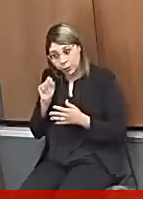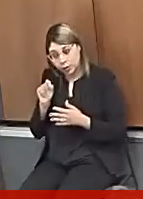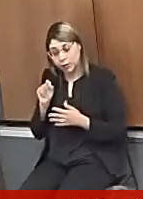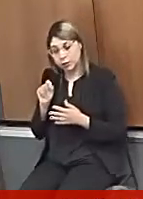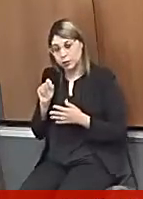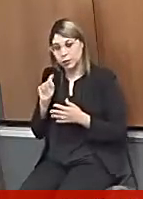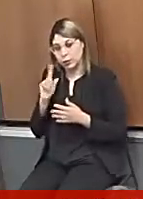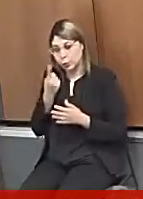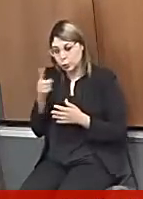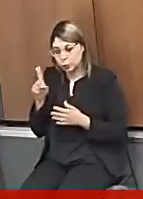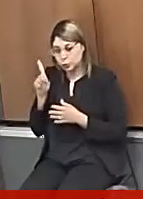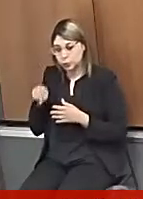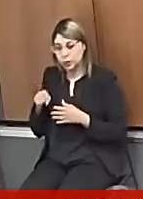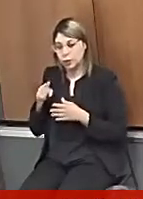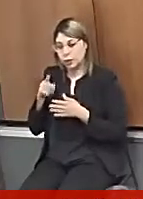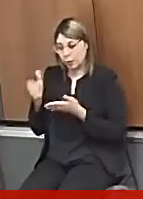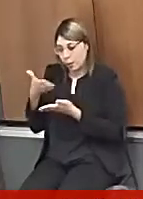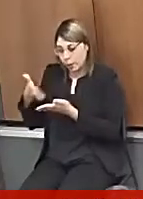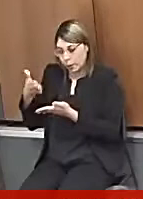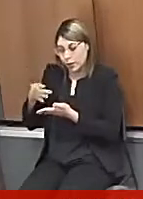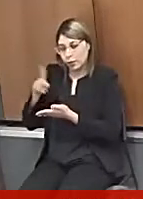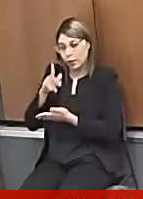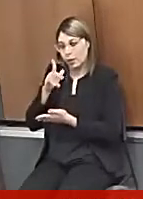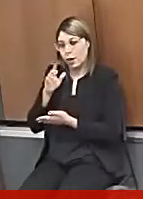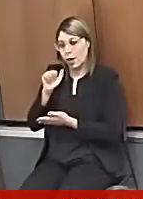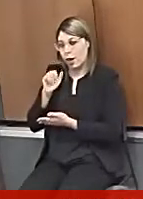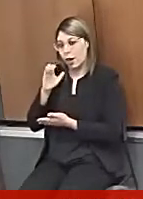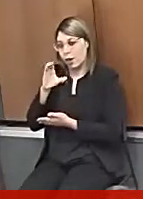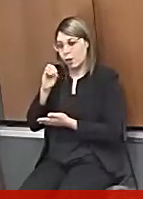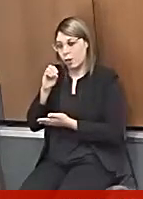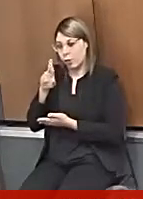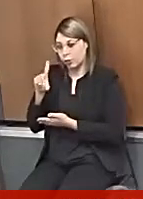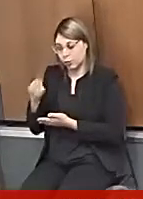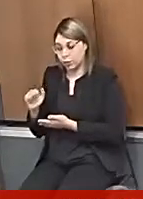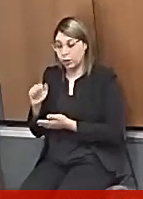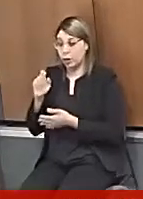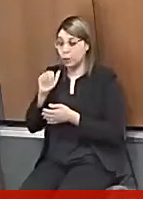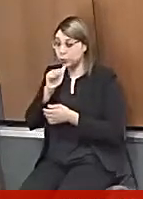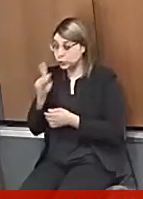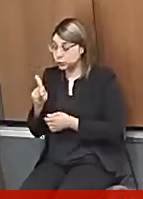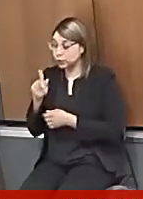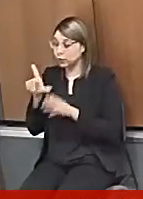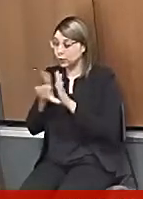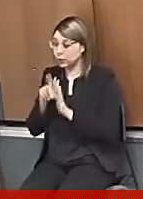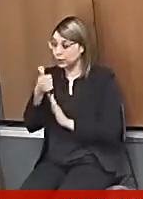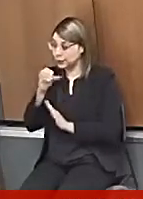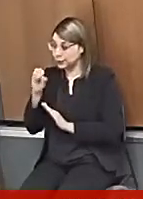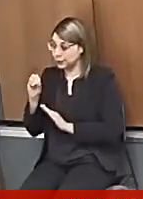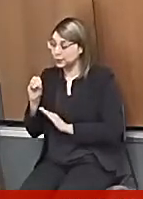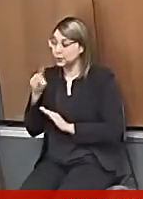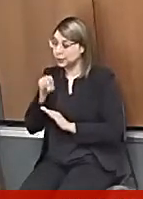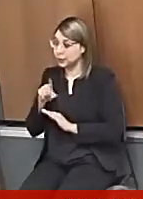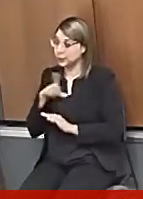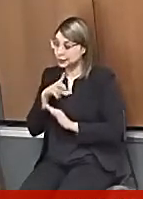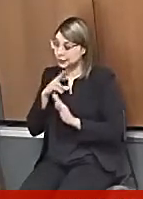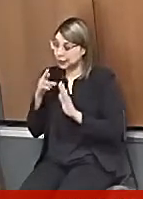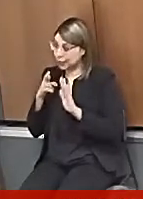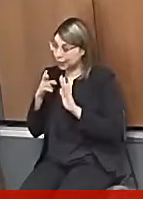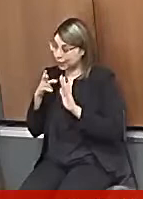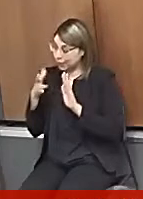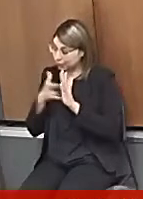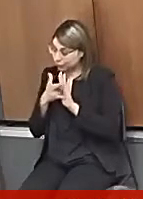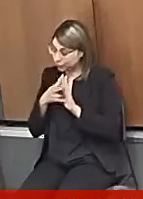últimas páginas do acórdão a aposentadoria do servidor da lei sem diz que é caro pelo regime próprio